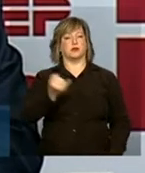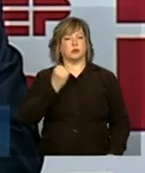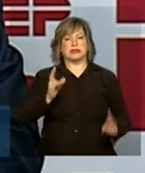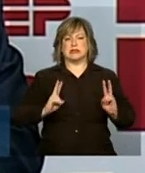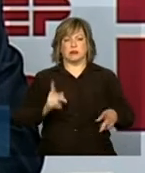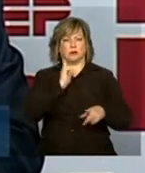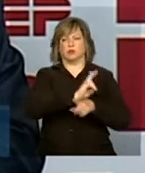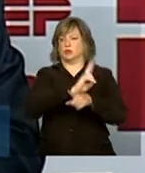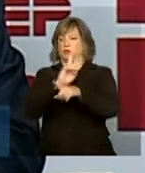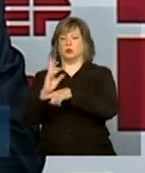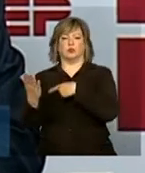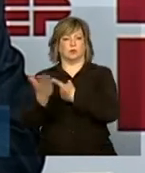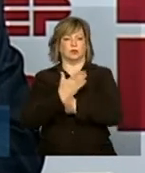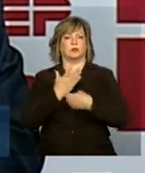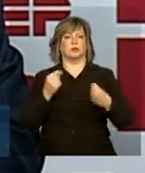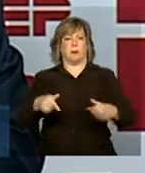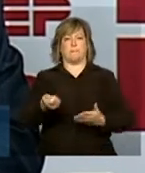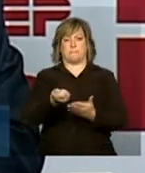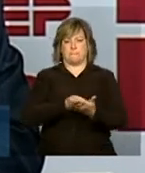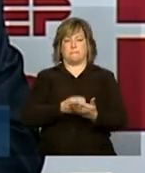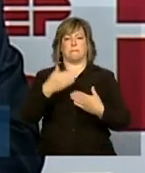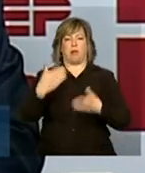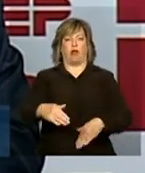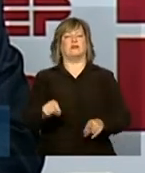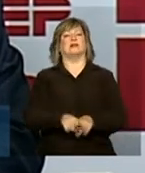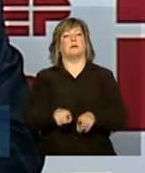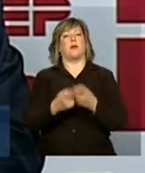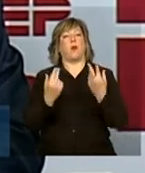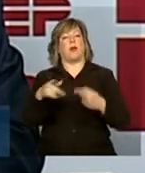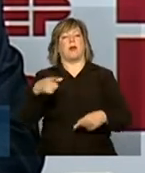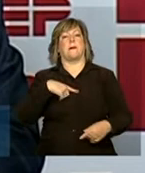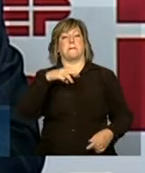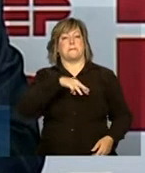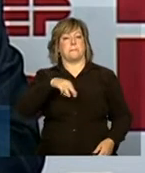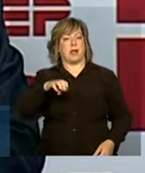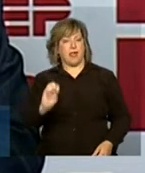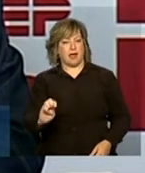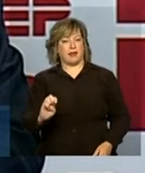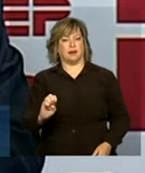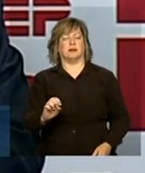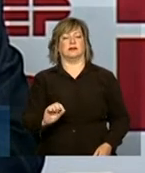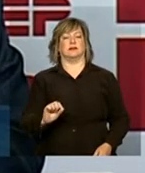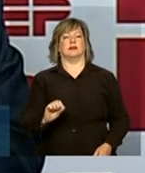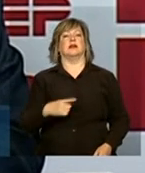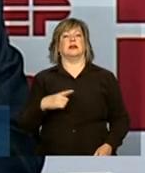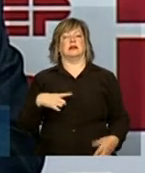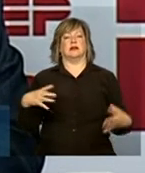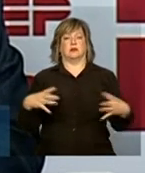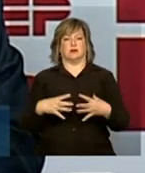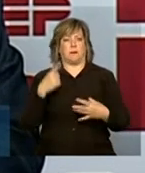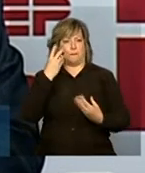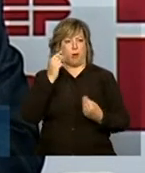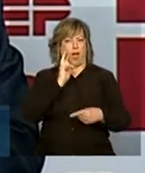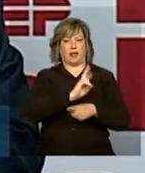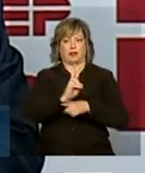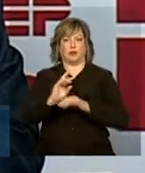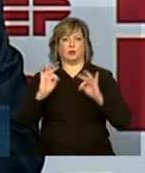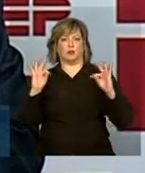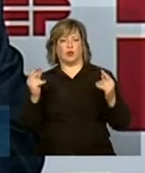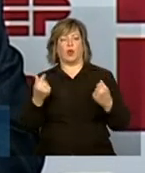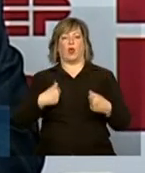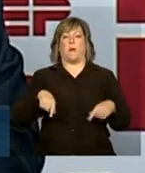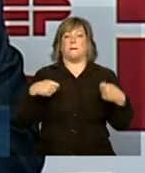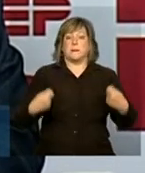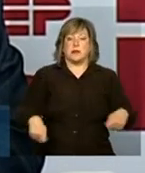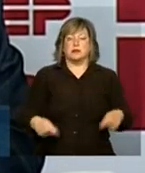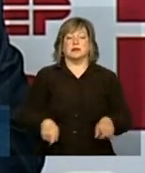toda a estrutura de apoio ao nosso exame. Igualmente, o Ministério de Minas e Energia, que foram muito atentos hoje a todas as nossas